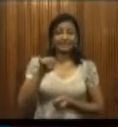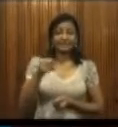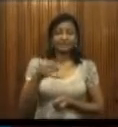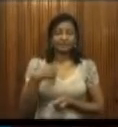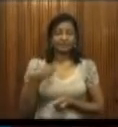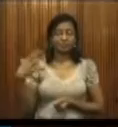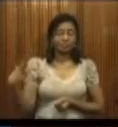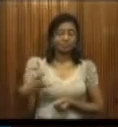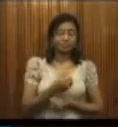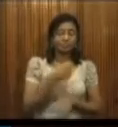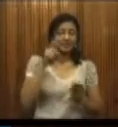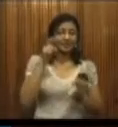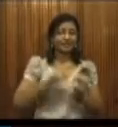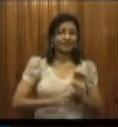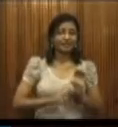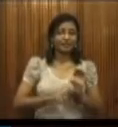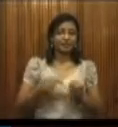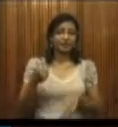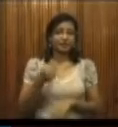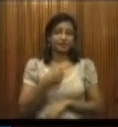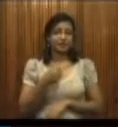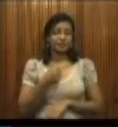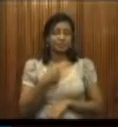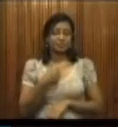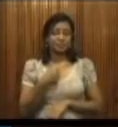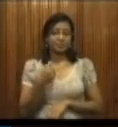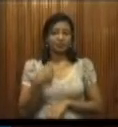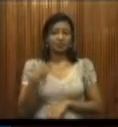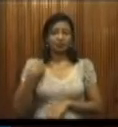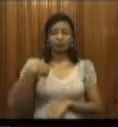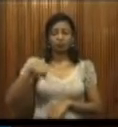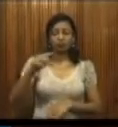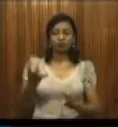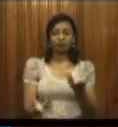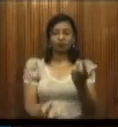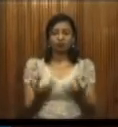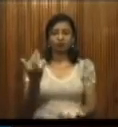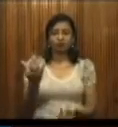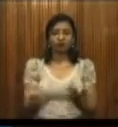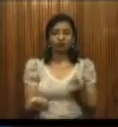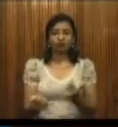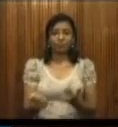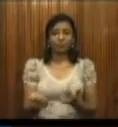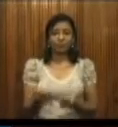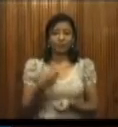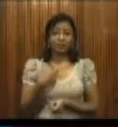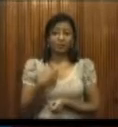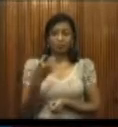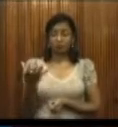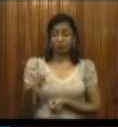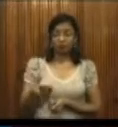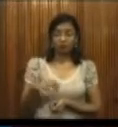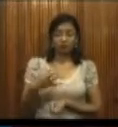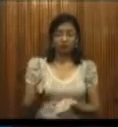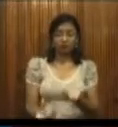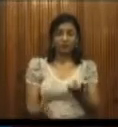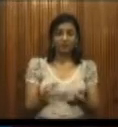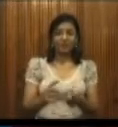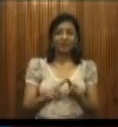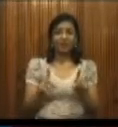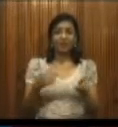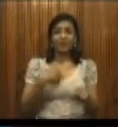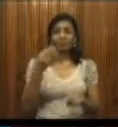inferno. Não é porque eu quero ir para o inferno, é porque eu sozinho não consigo ser salvo. Eu preciso de Jesus na minha